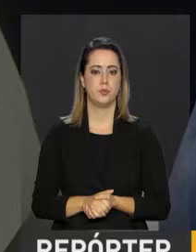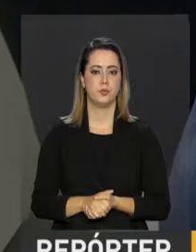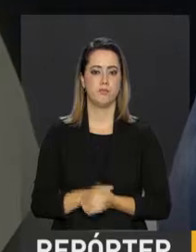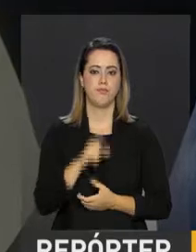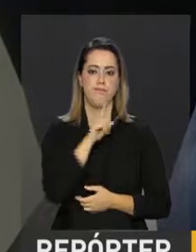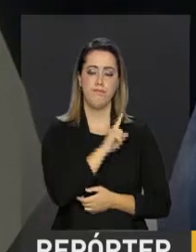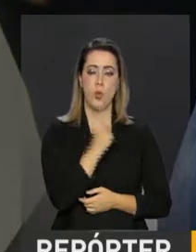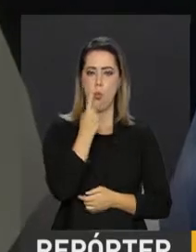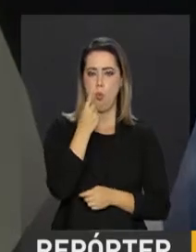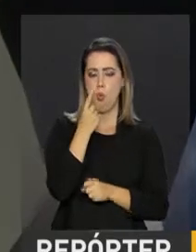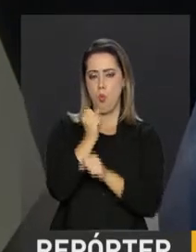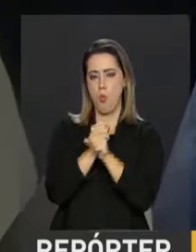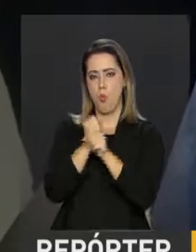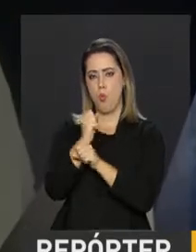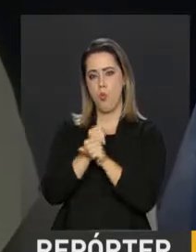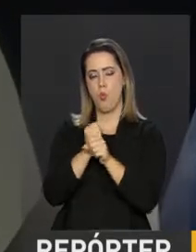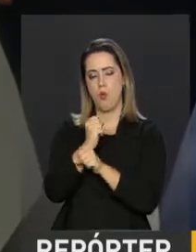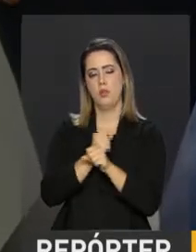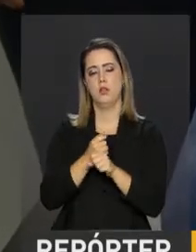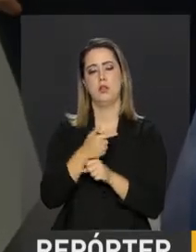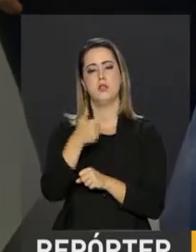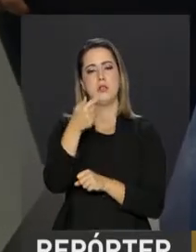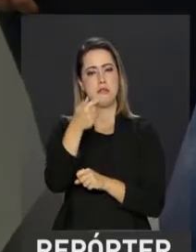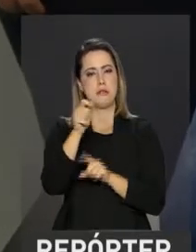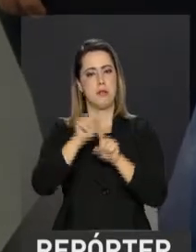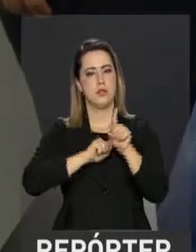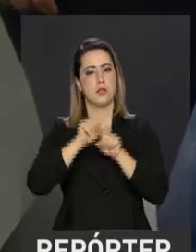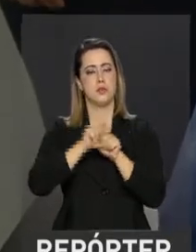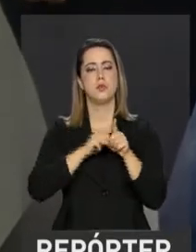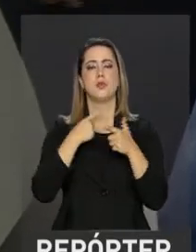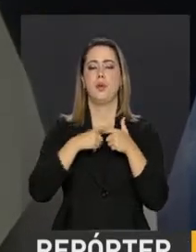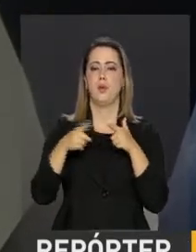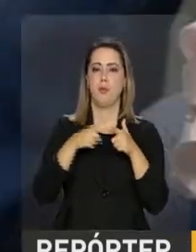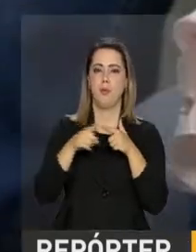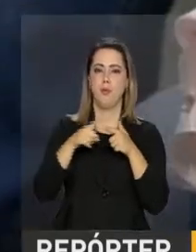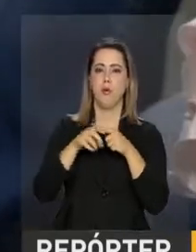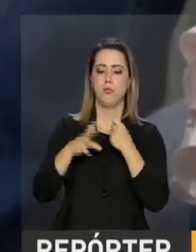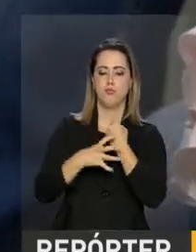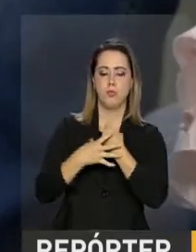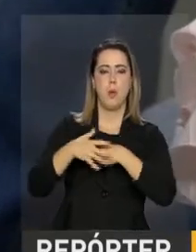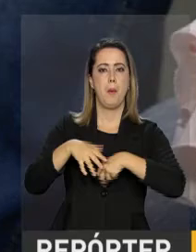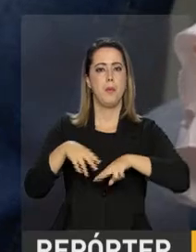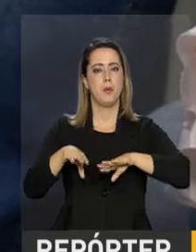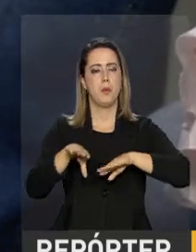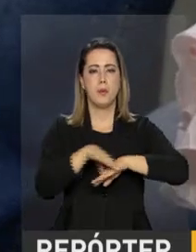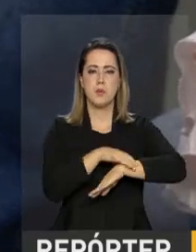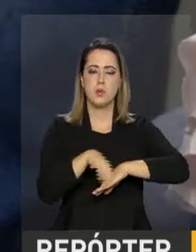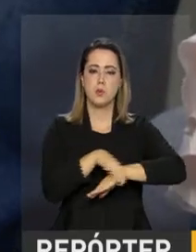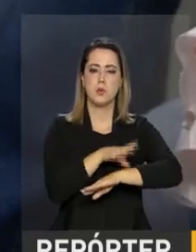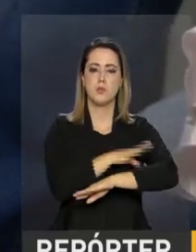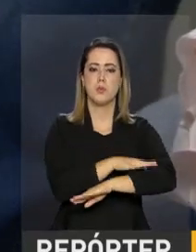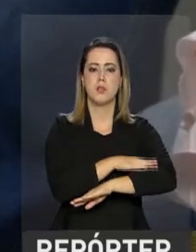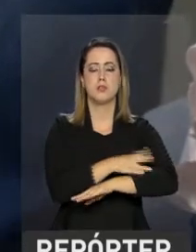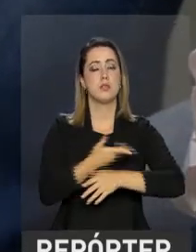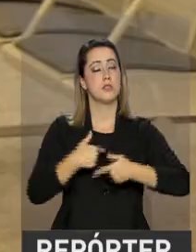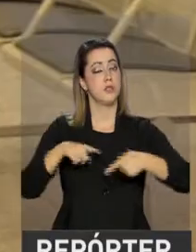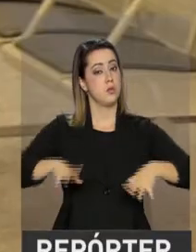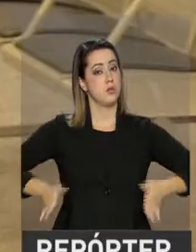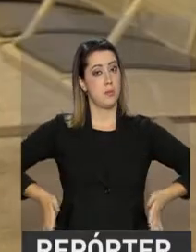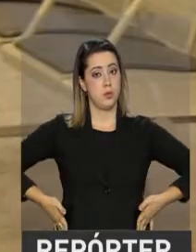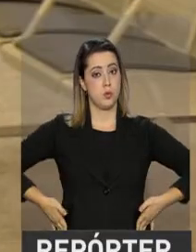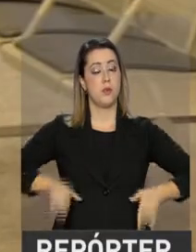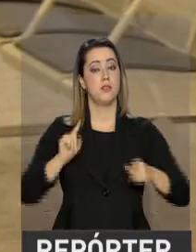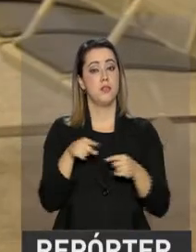Eloá, de 1 ano e 7 meses, nasceu com problemas ortopédicos graves nos pés, nas pernas e nos quadris.